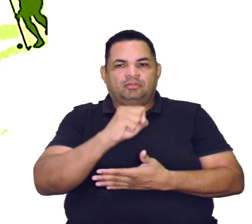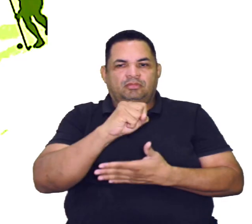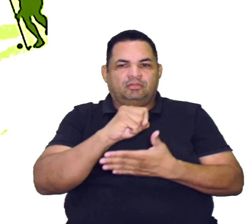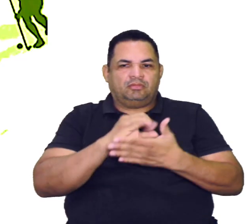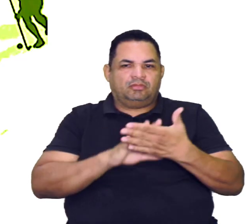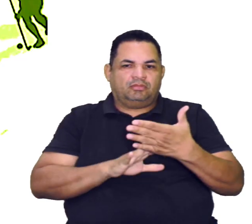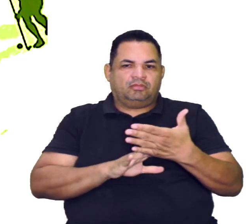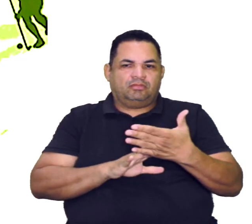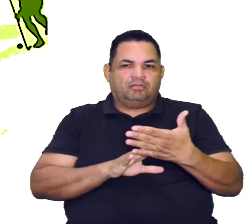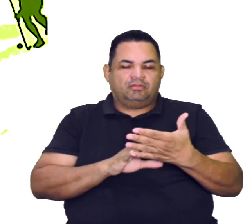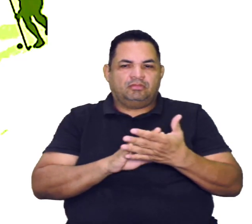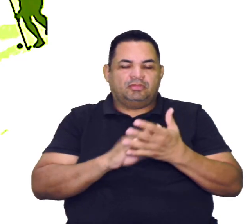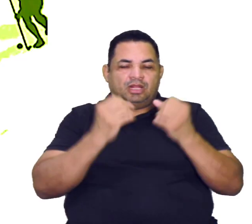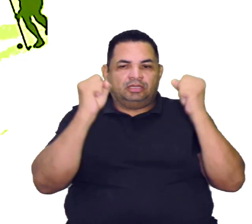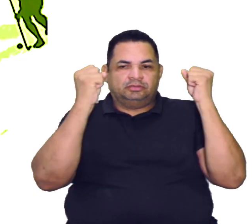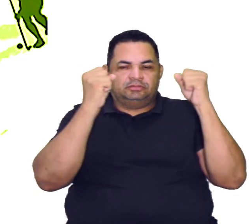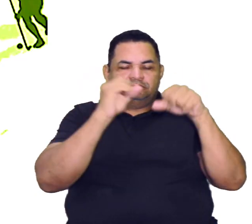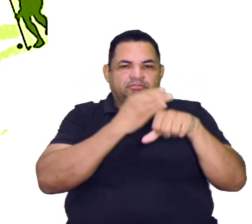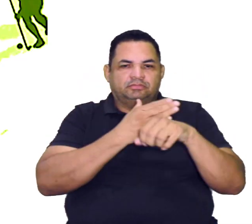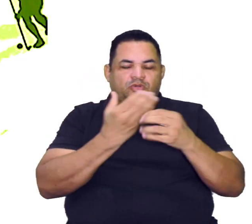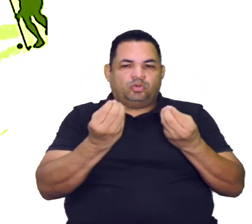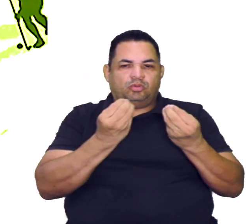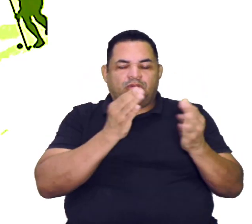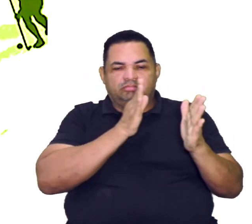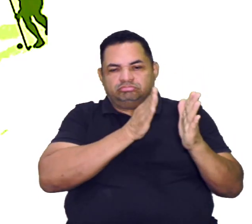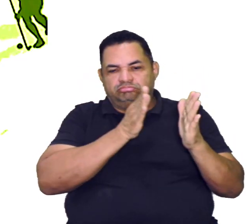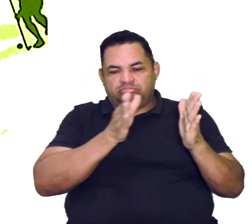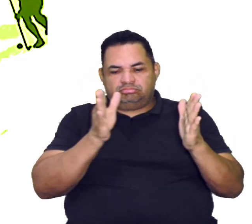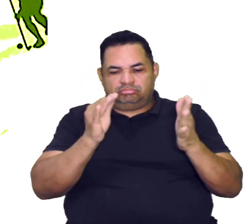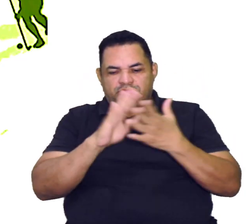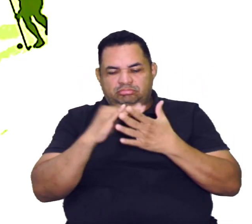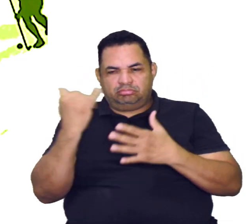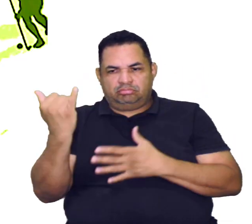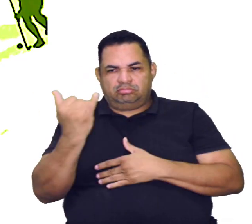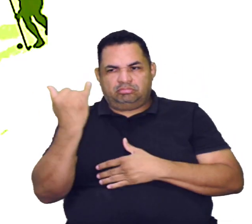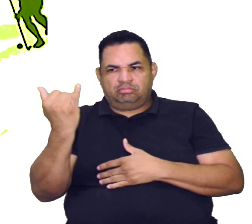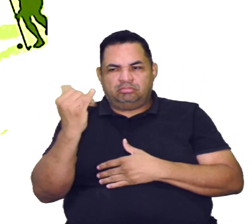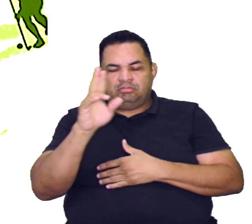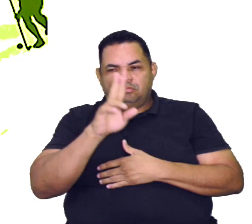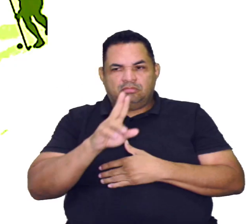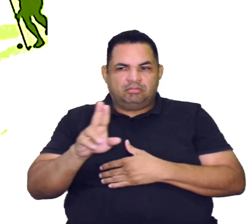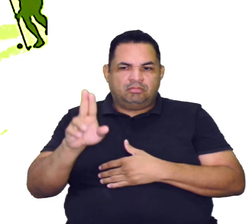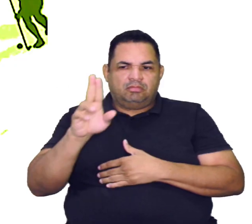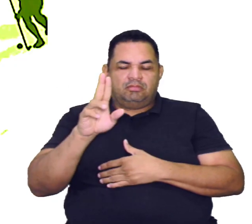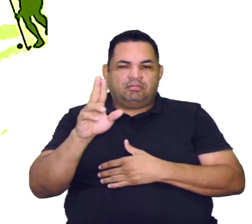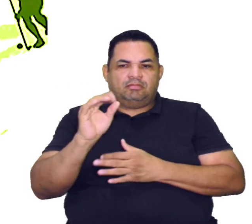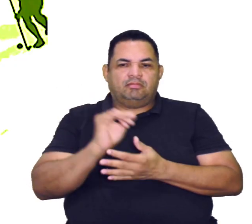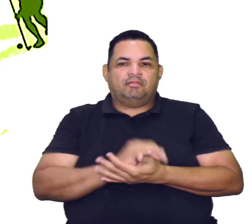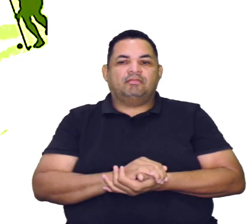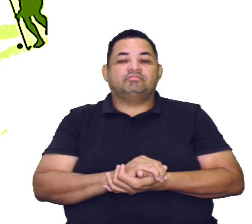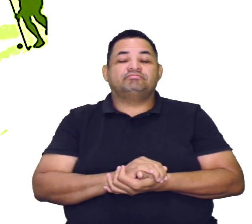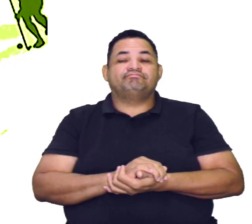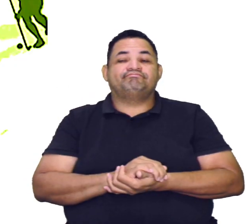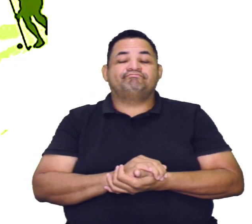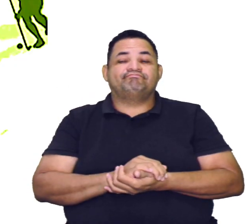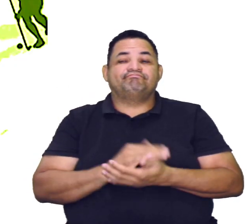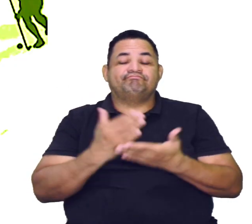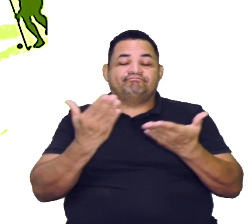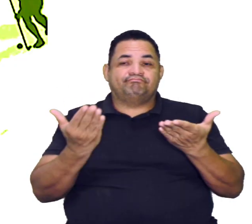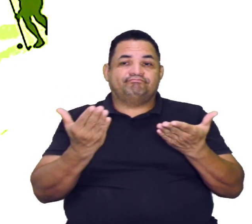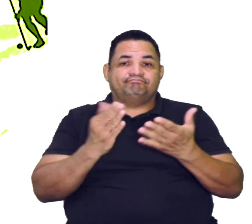atividade física nas fases da vida. Como que ela pode ser importante, a gente pode se utilizar dela, ainda